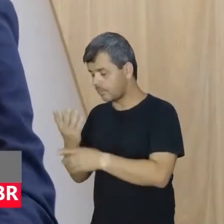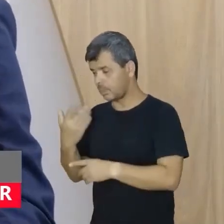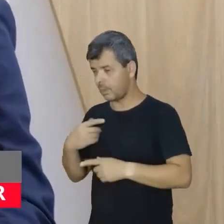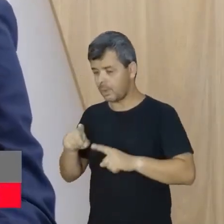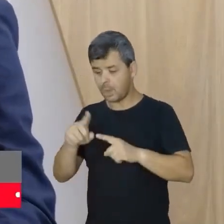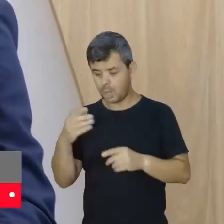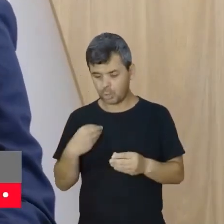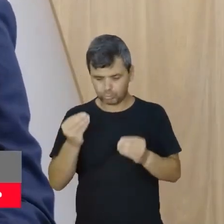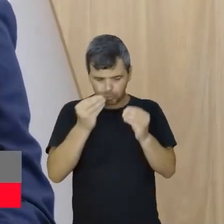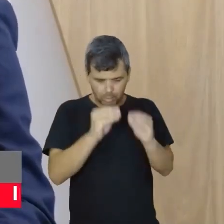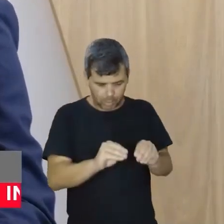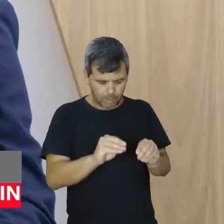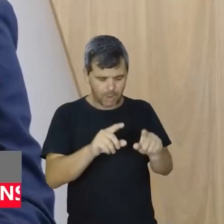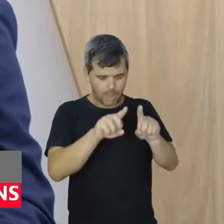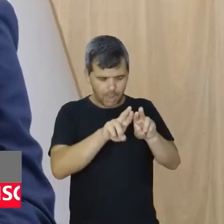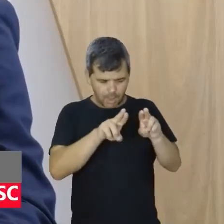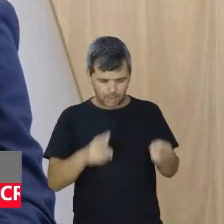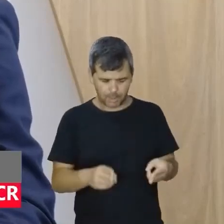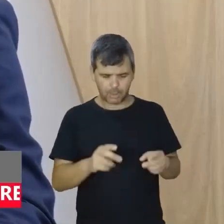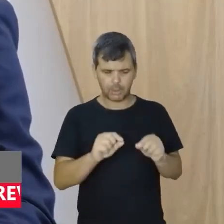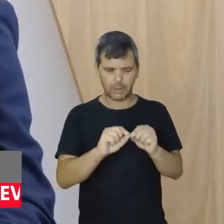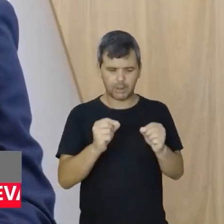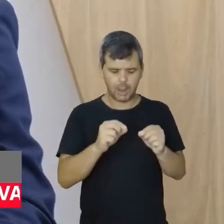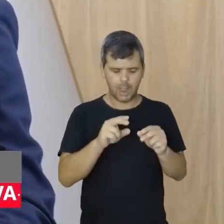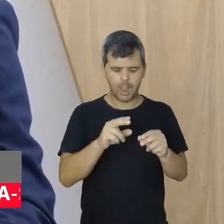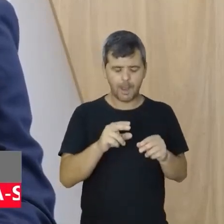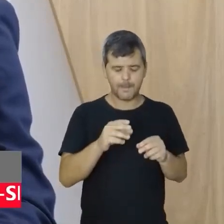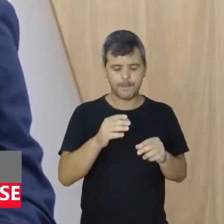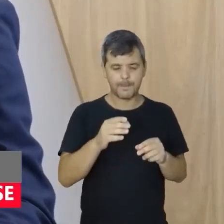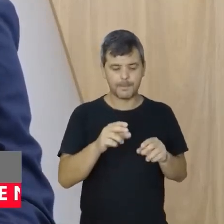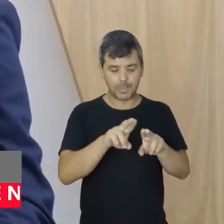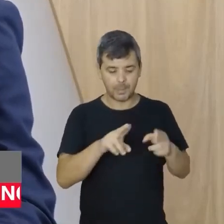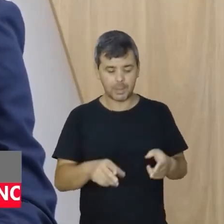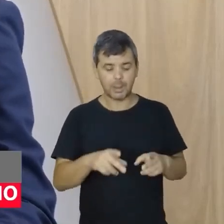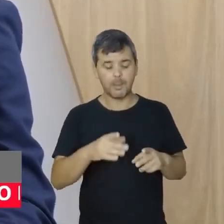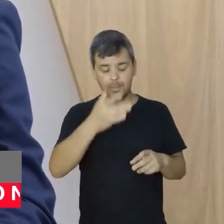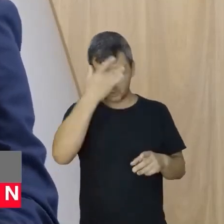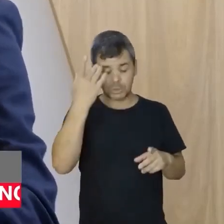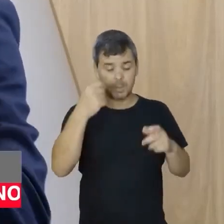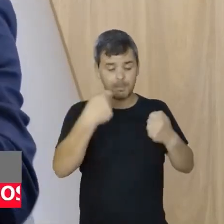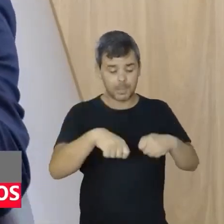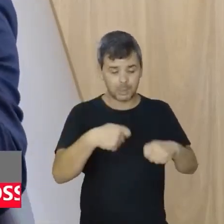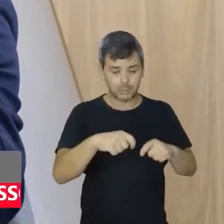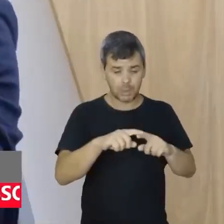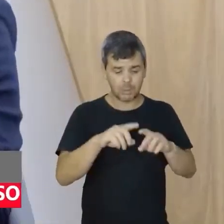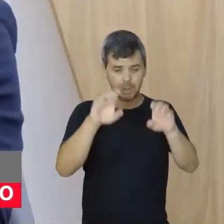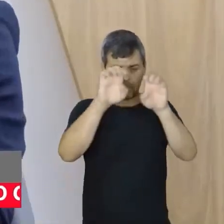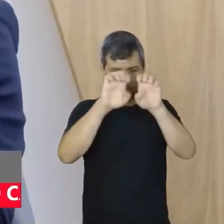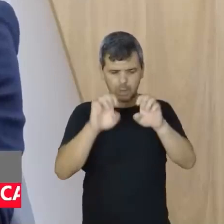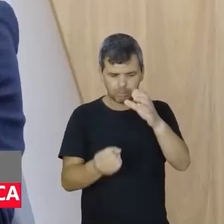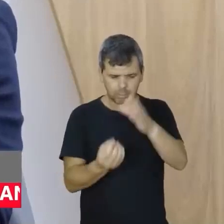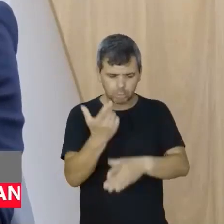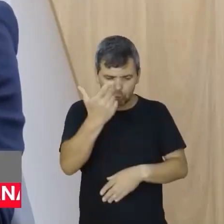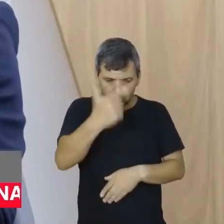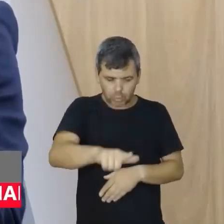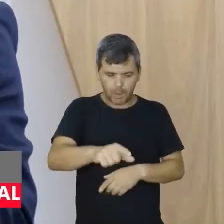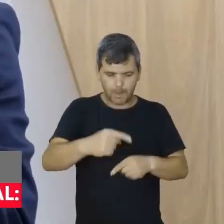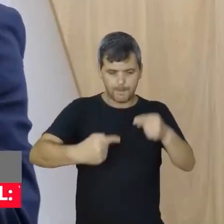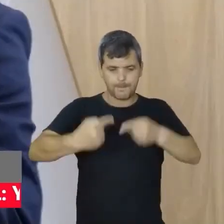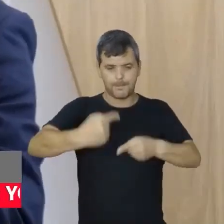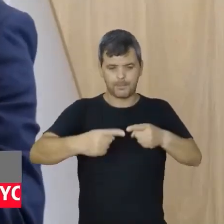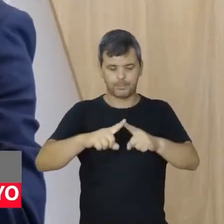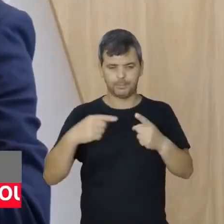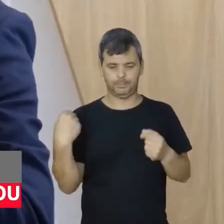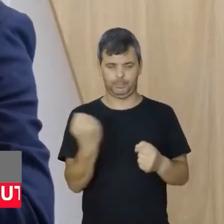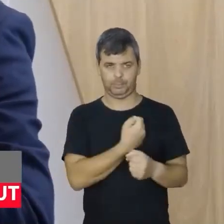colocando esse alimento também na mesa de quem está precisando. E nessa estruturação da política pública que eu